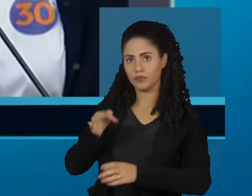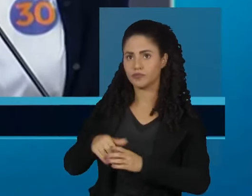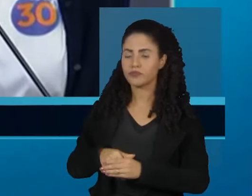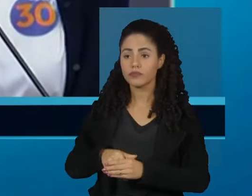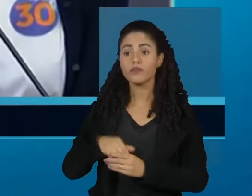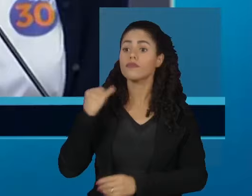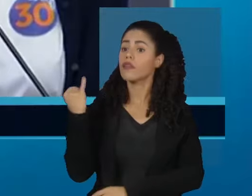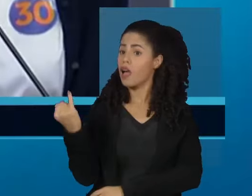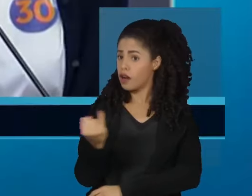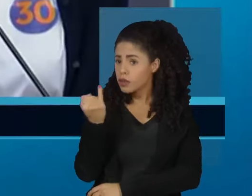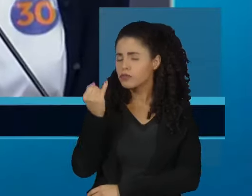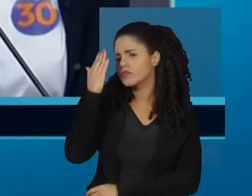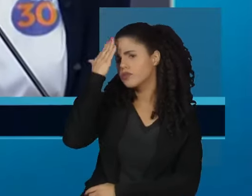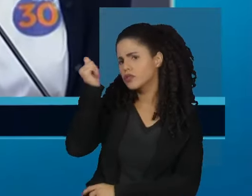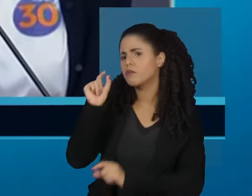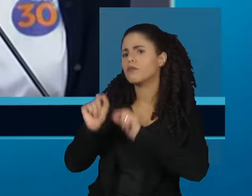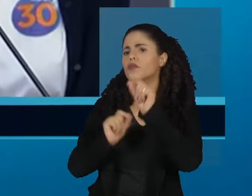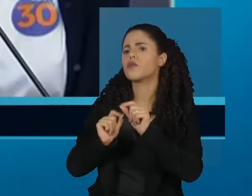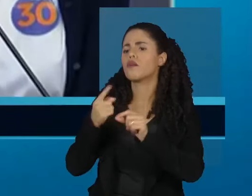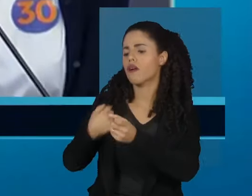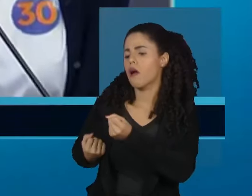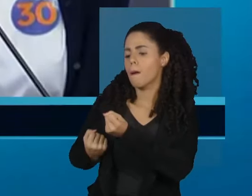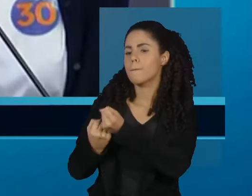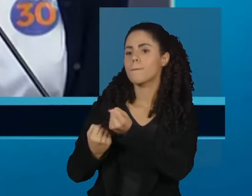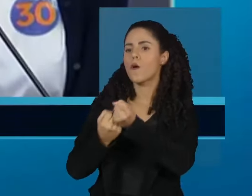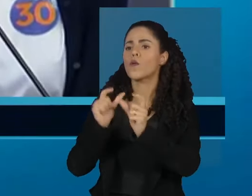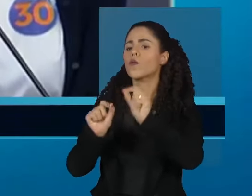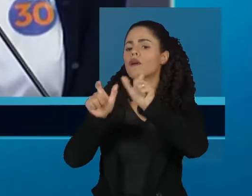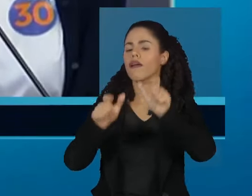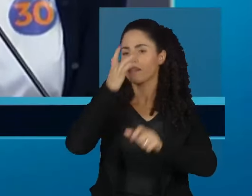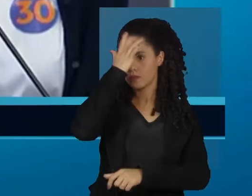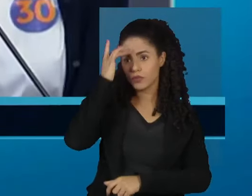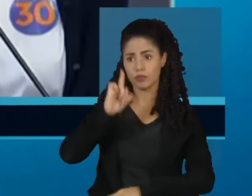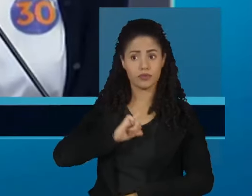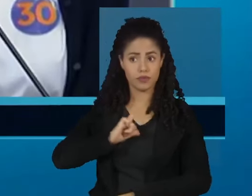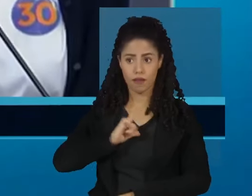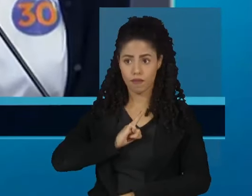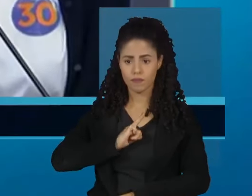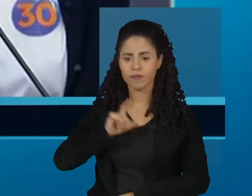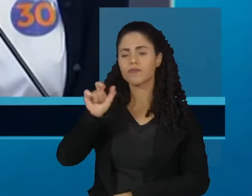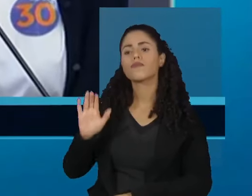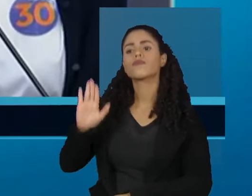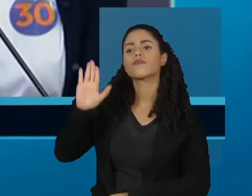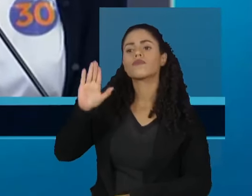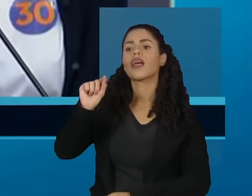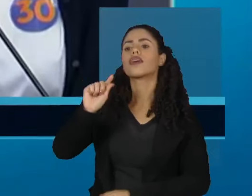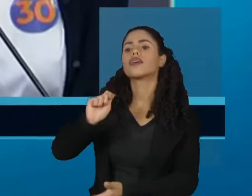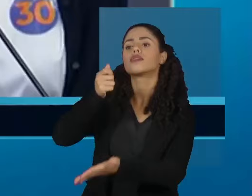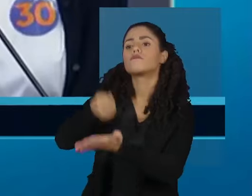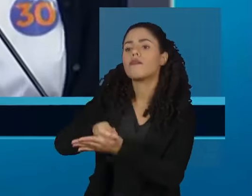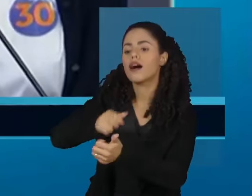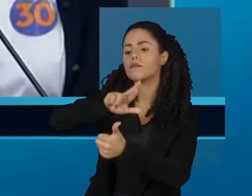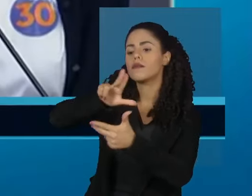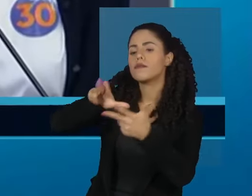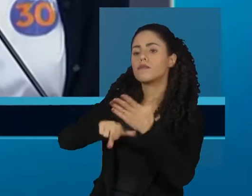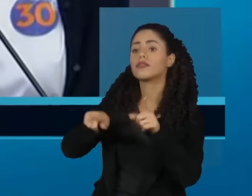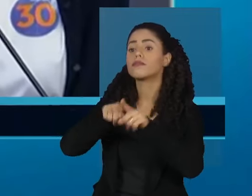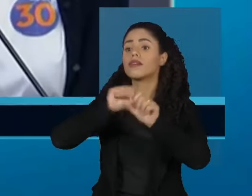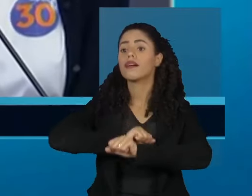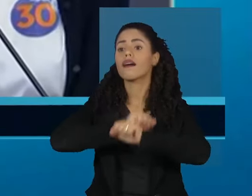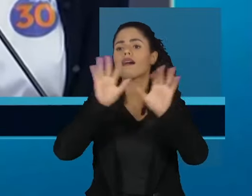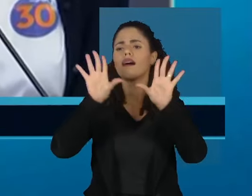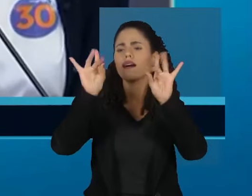muito importante saber os apoios que os candidatos têm. quem paga as suas contas. E a